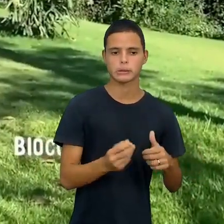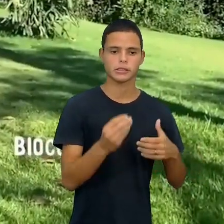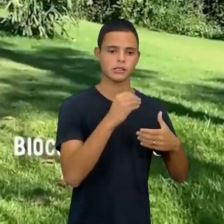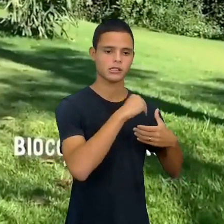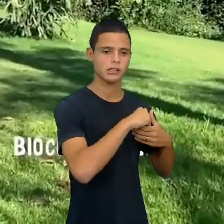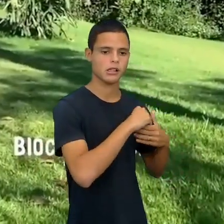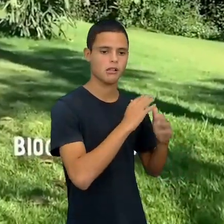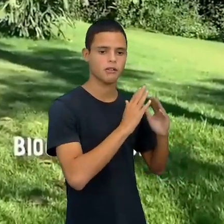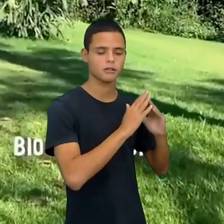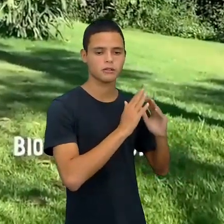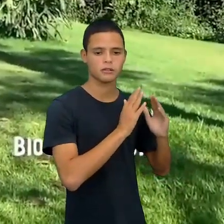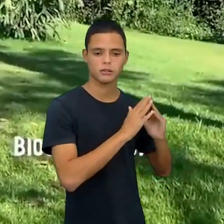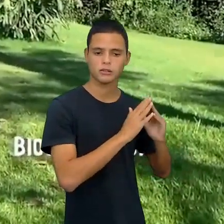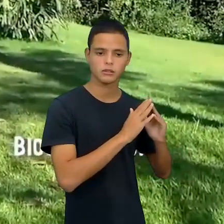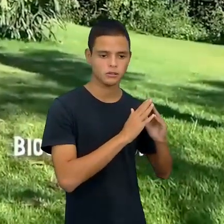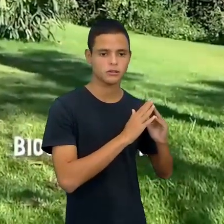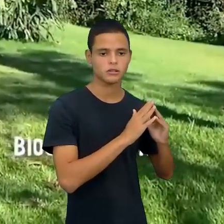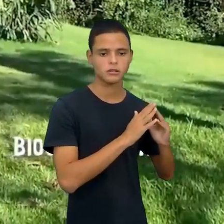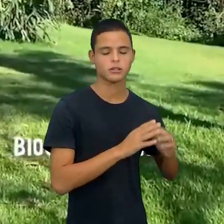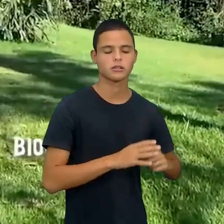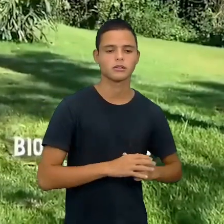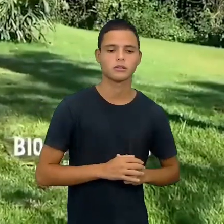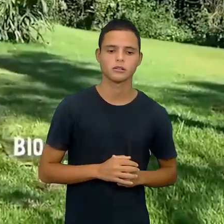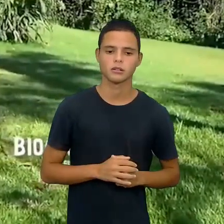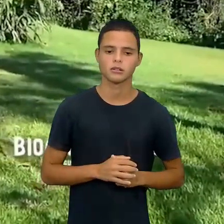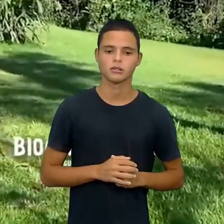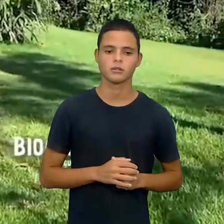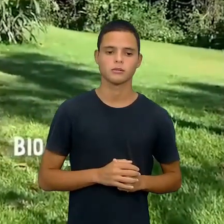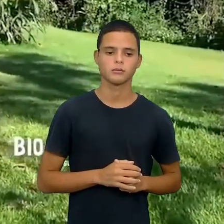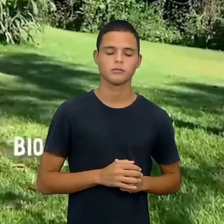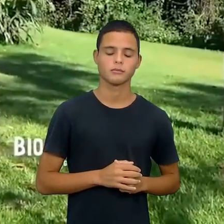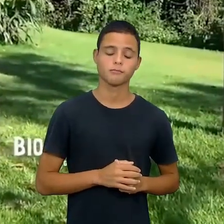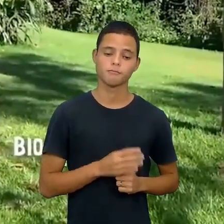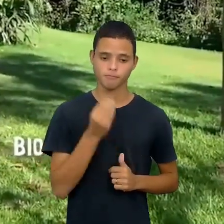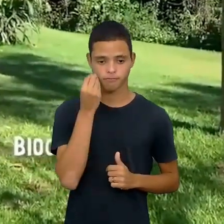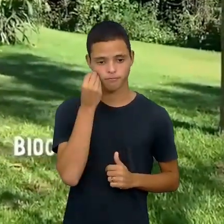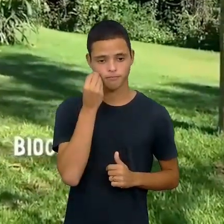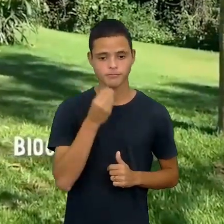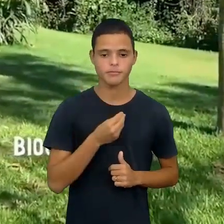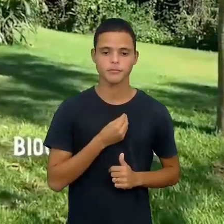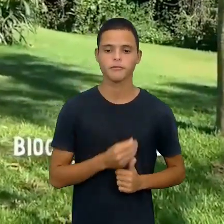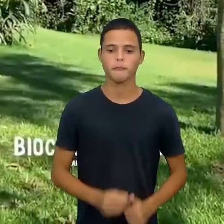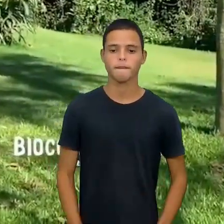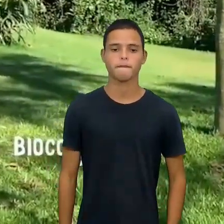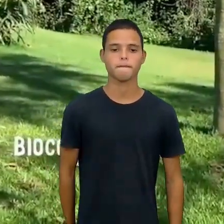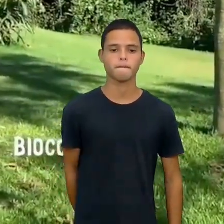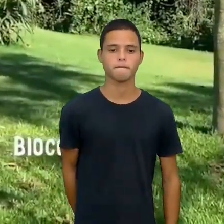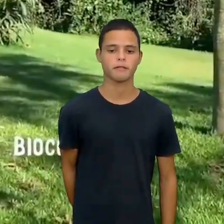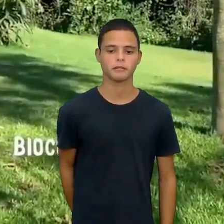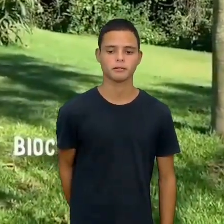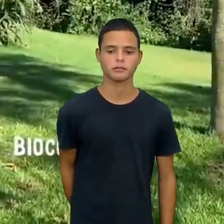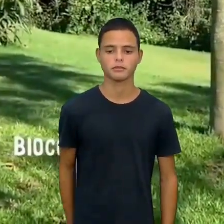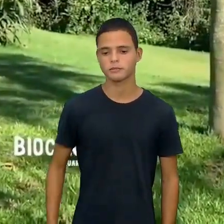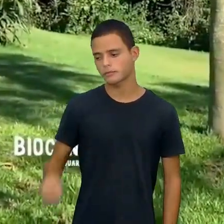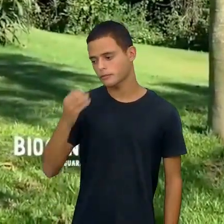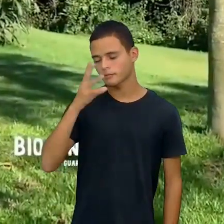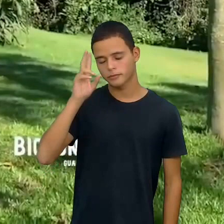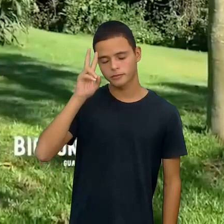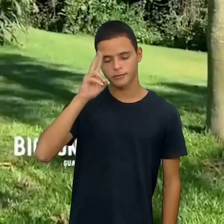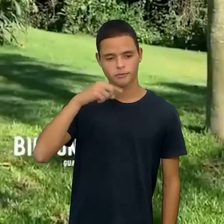e conforto térmico, enfim, do nosso espaço, da vivência aqui da casa. Vale lembrar que nós estamos